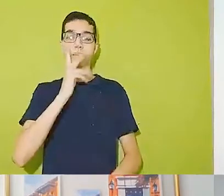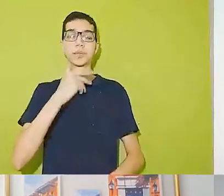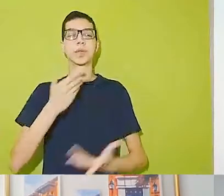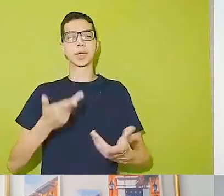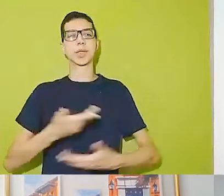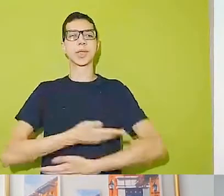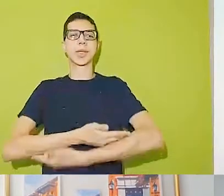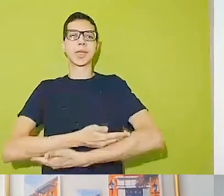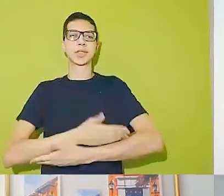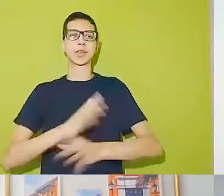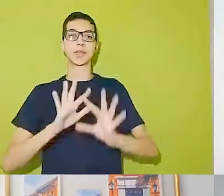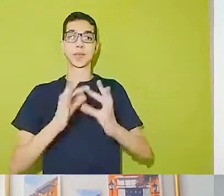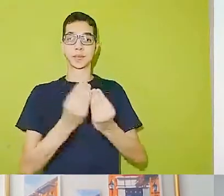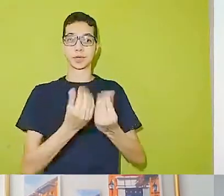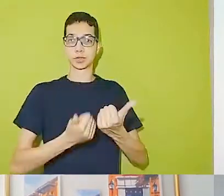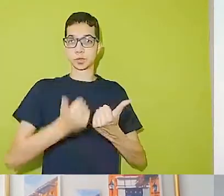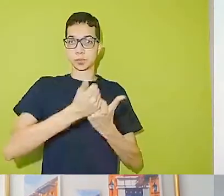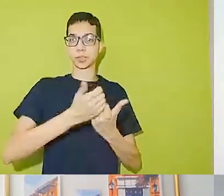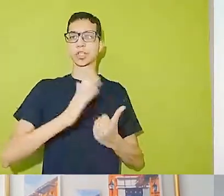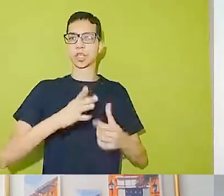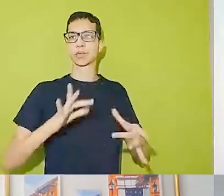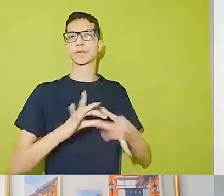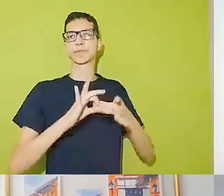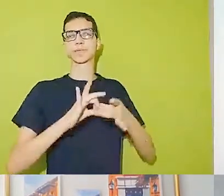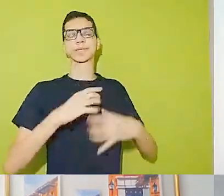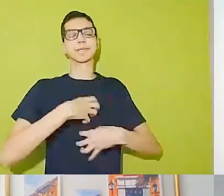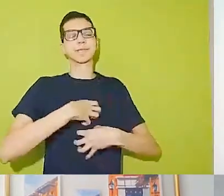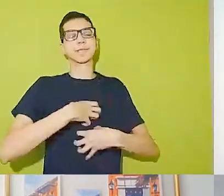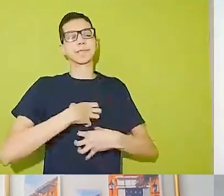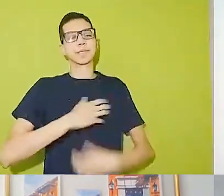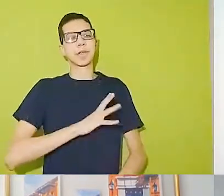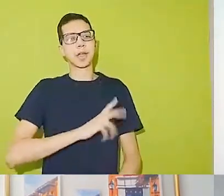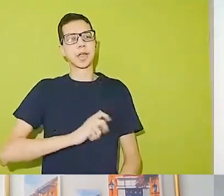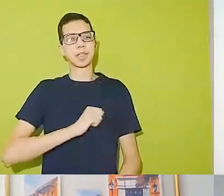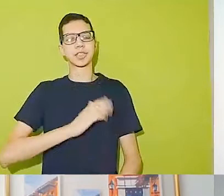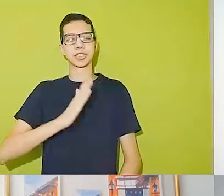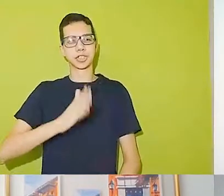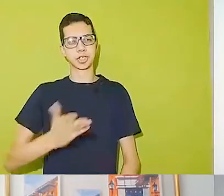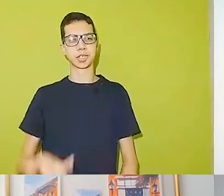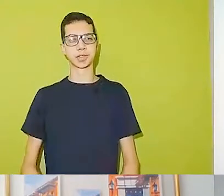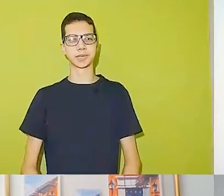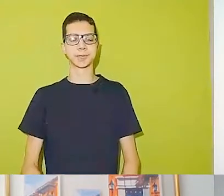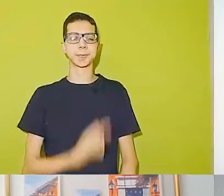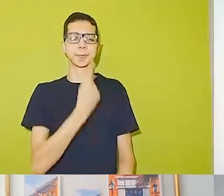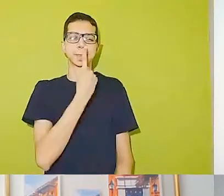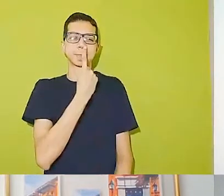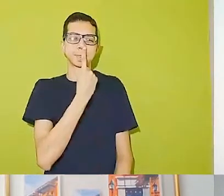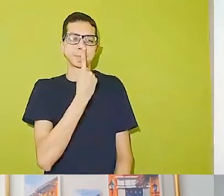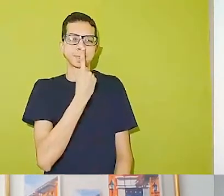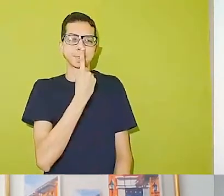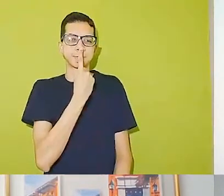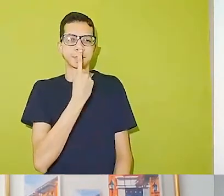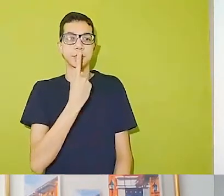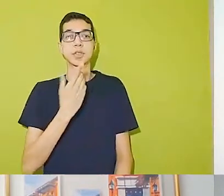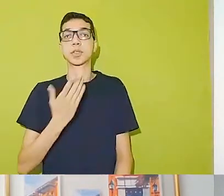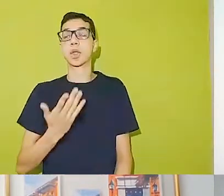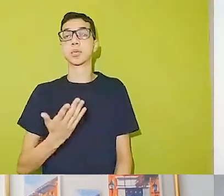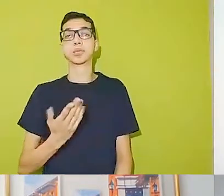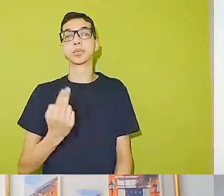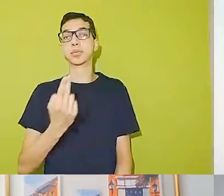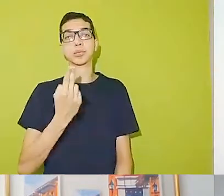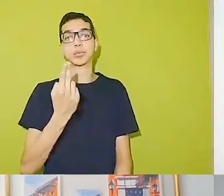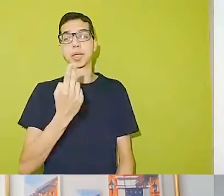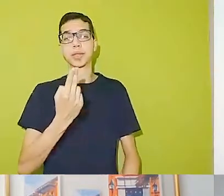família substituta e já se tornava impossível de romper esse vínculo e